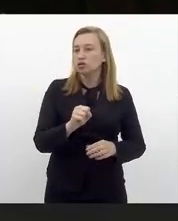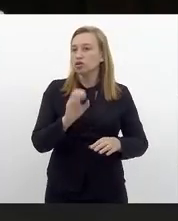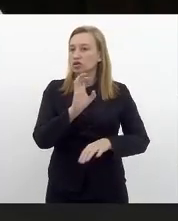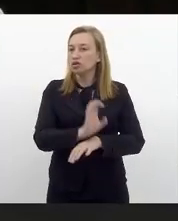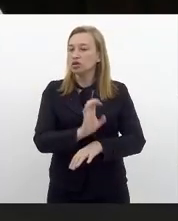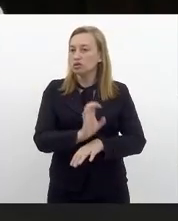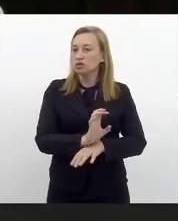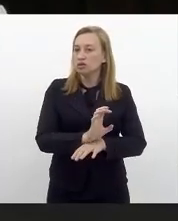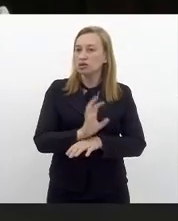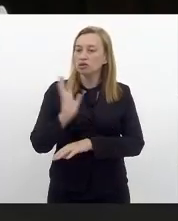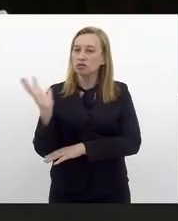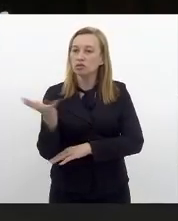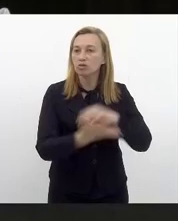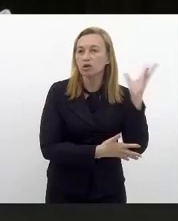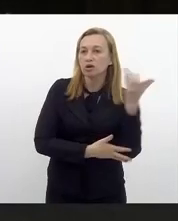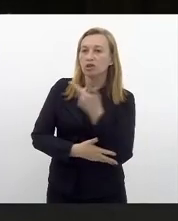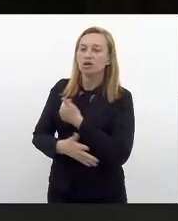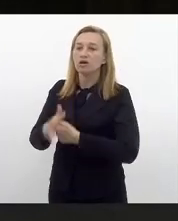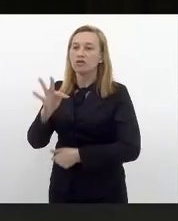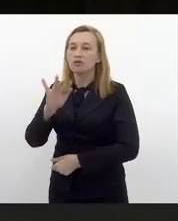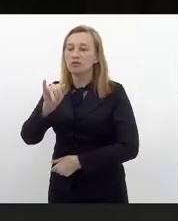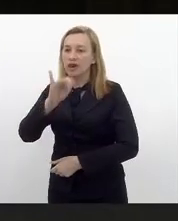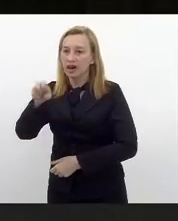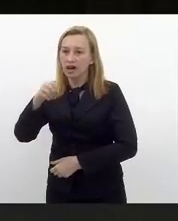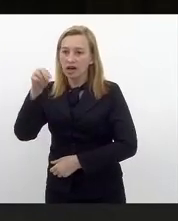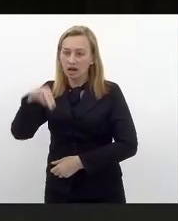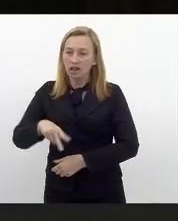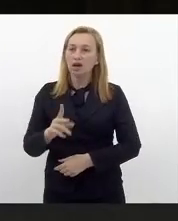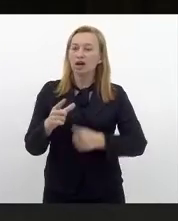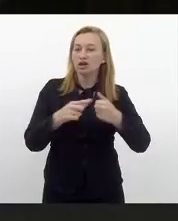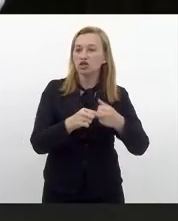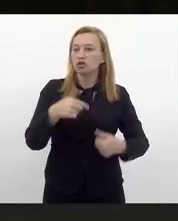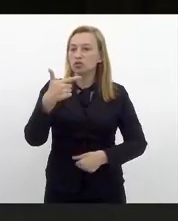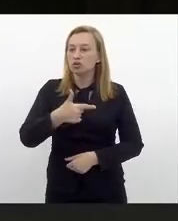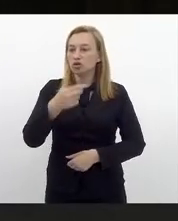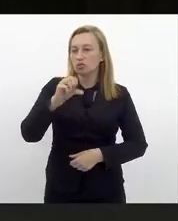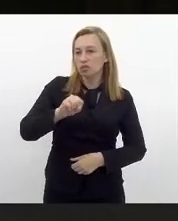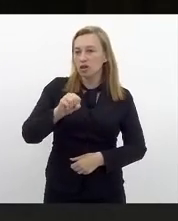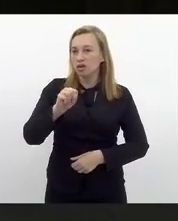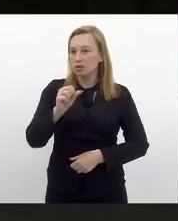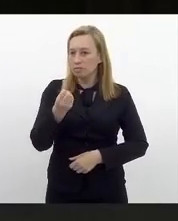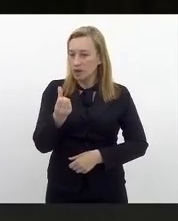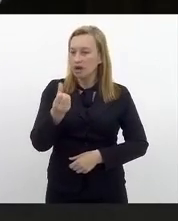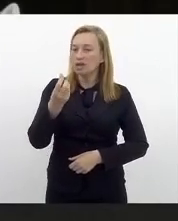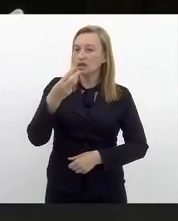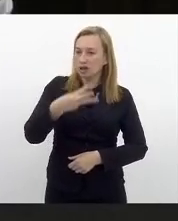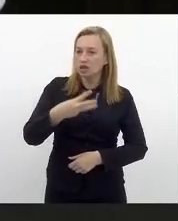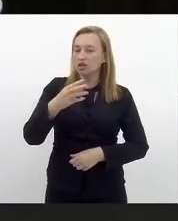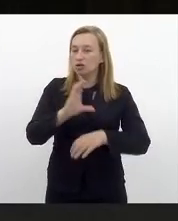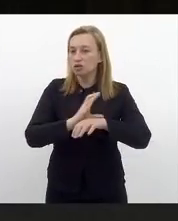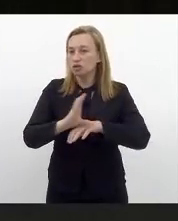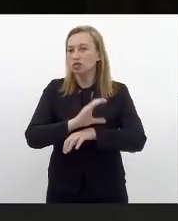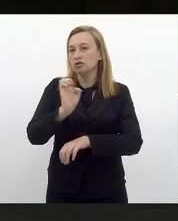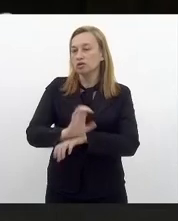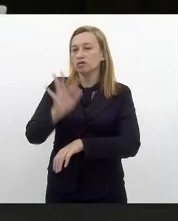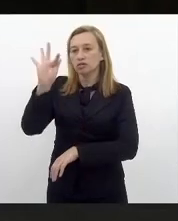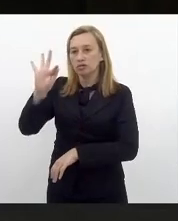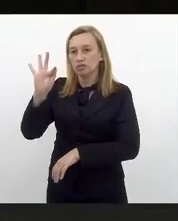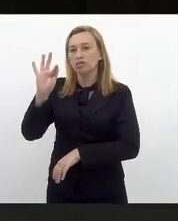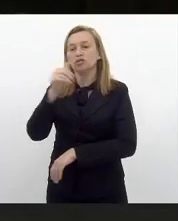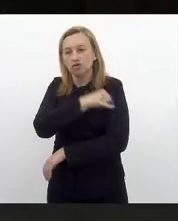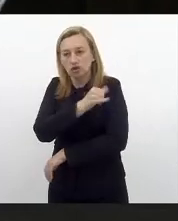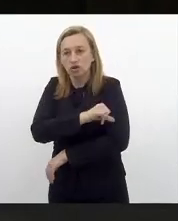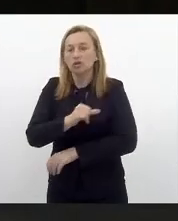conservação ambiental e desenvolvimento urbano feccan de acordo com um artigo 263 da da Constituição do Estado do Rio de Janeiro